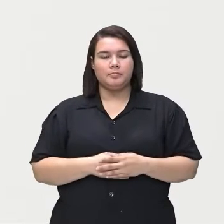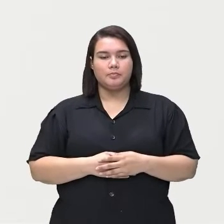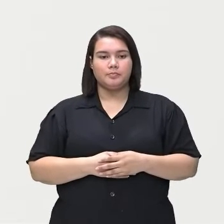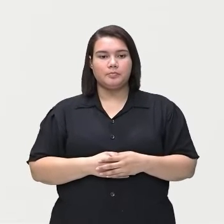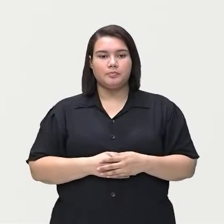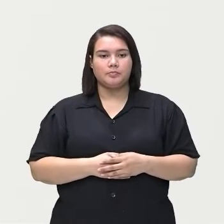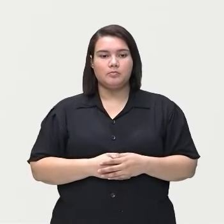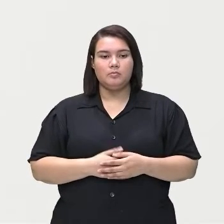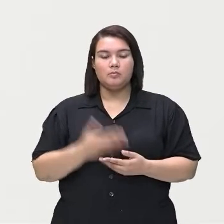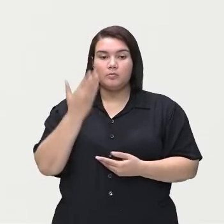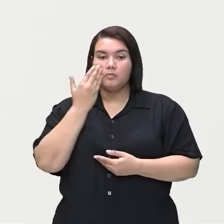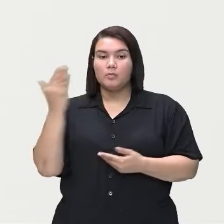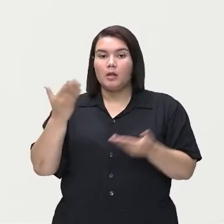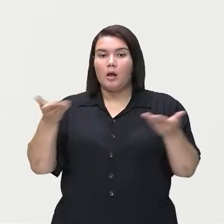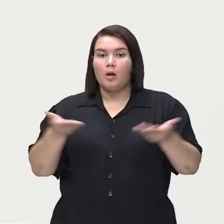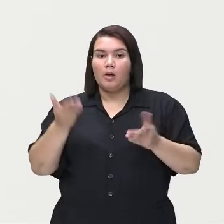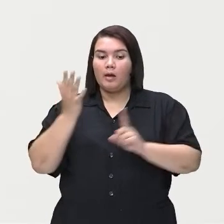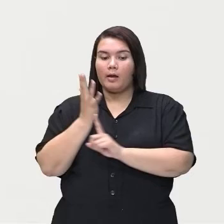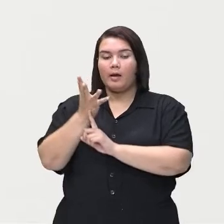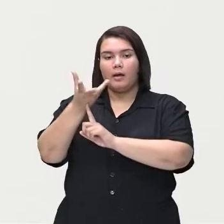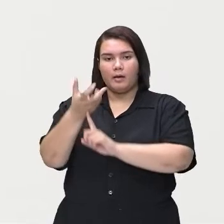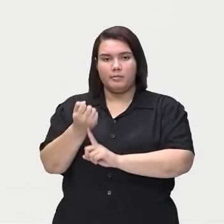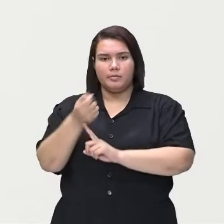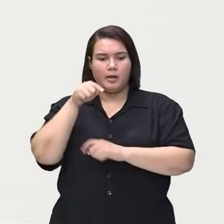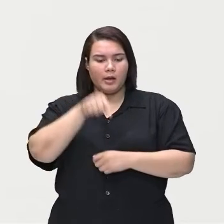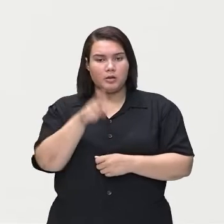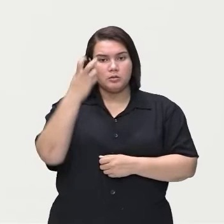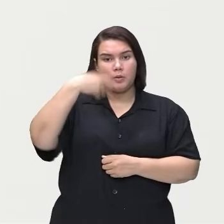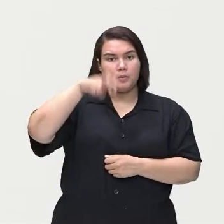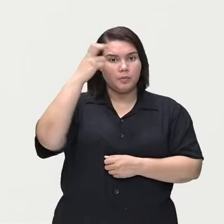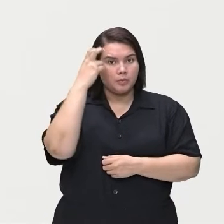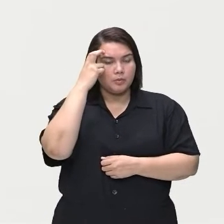ó, a cultura grego-romana